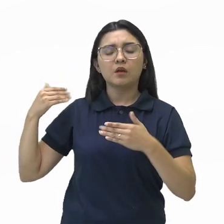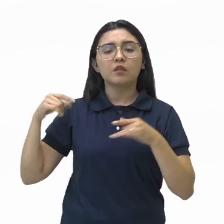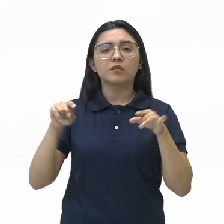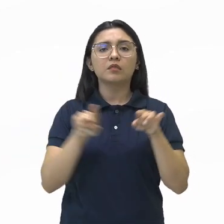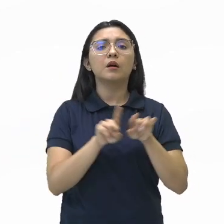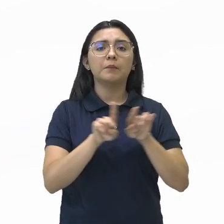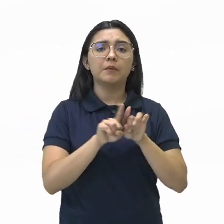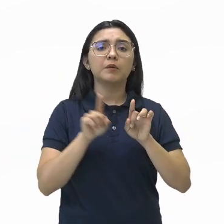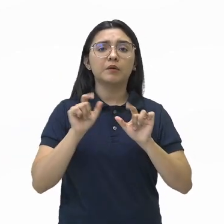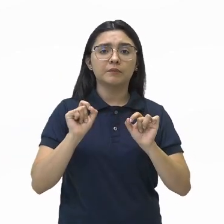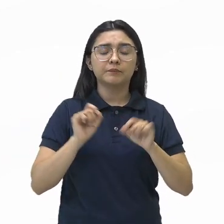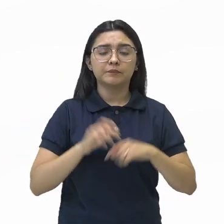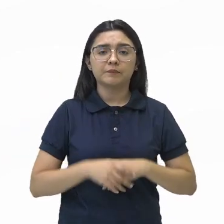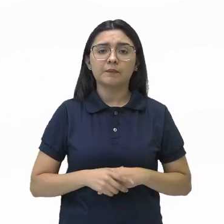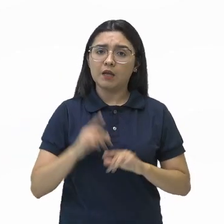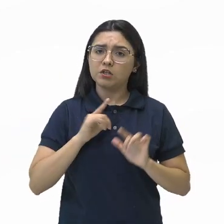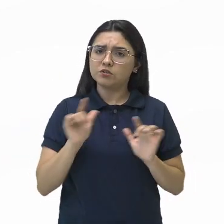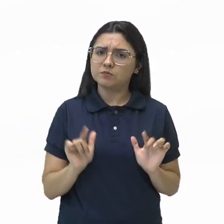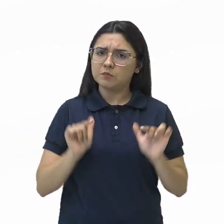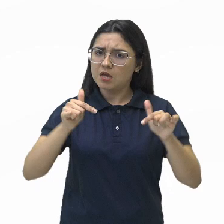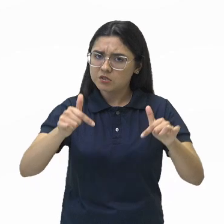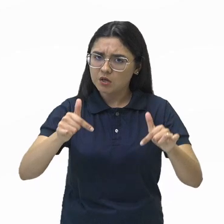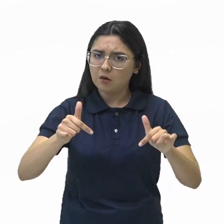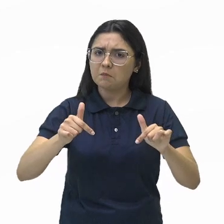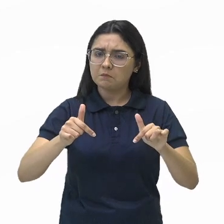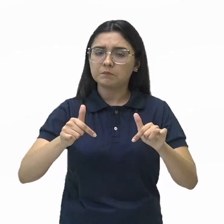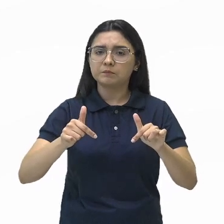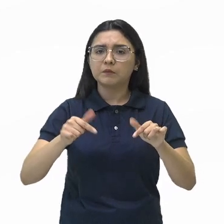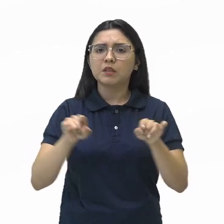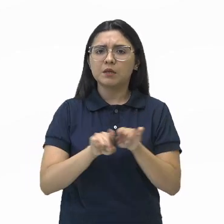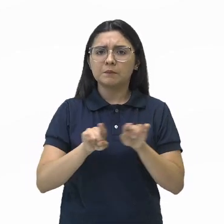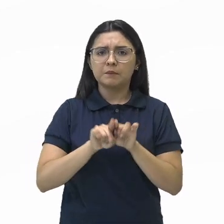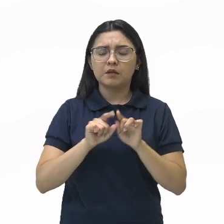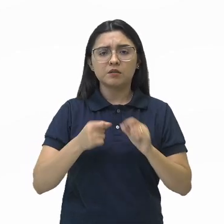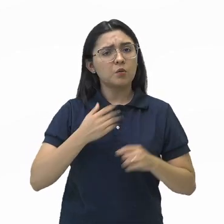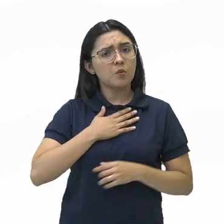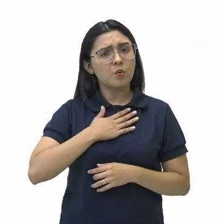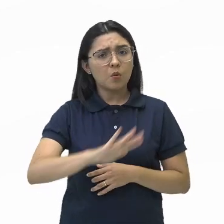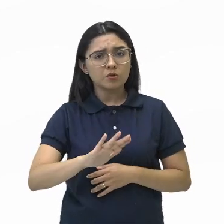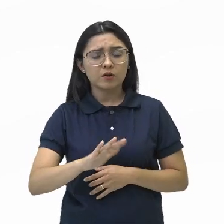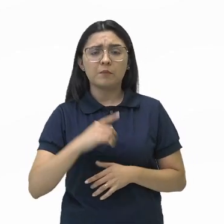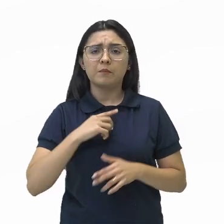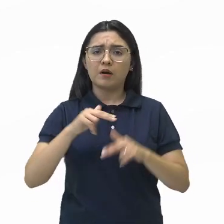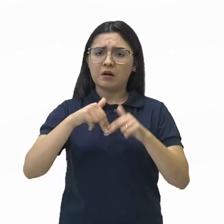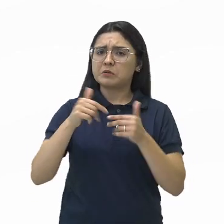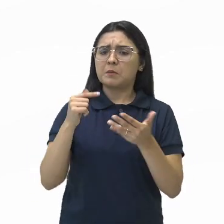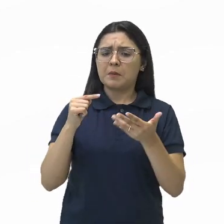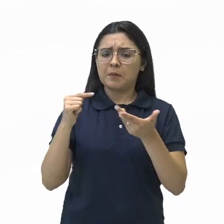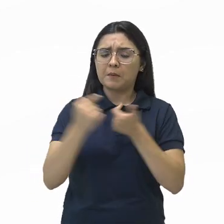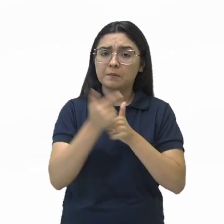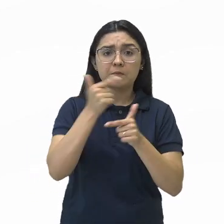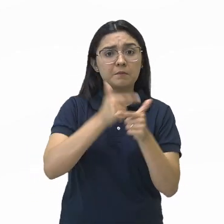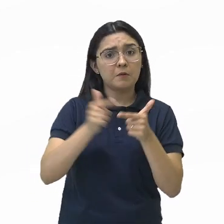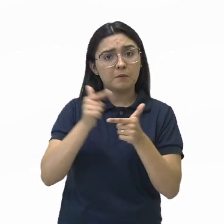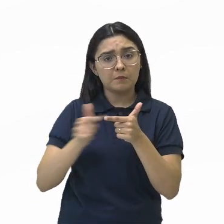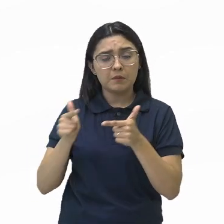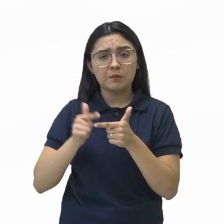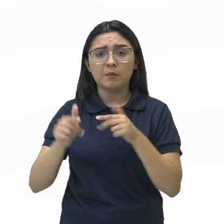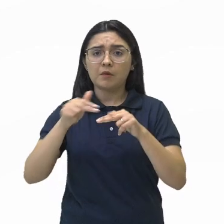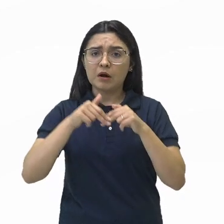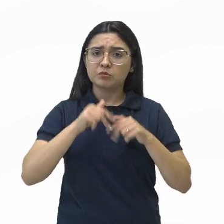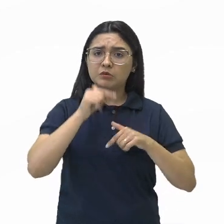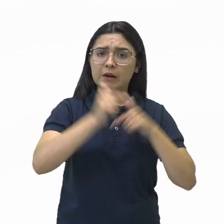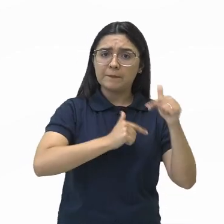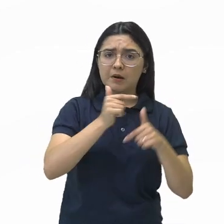também se mobilizavam, eles também ficavam indignados com certos problemas relacionados a isso, né, as condições